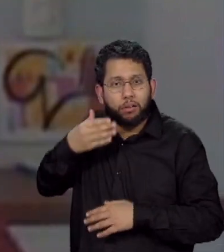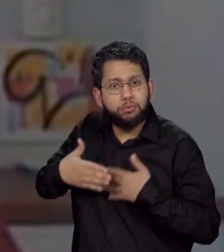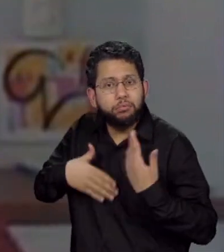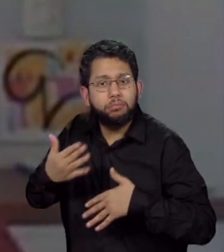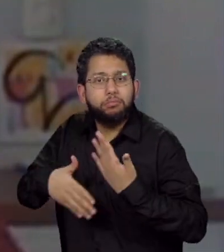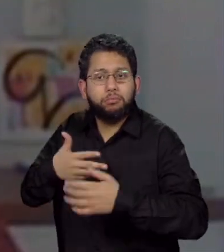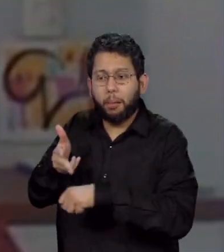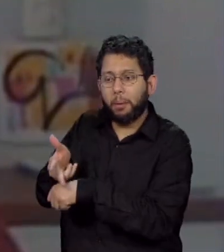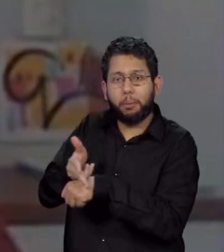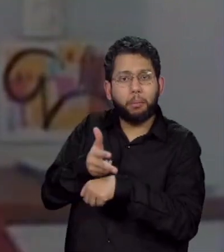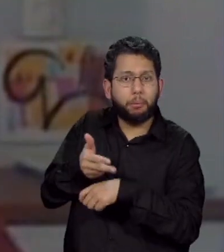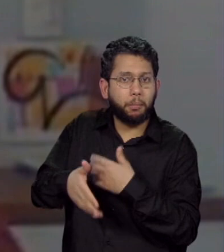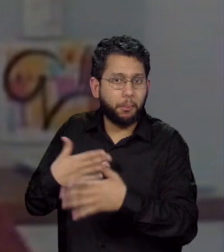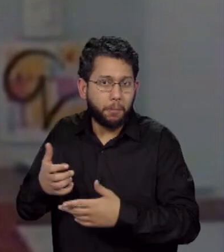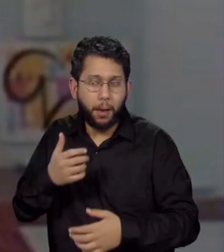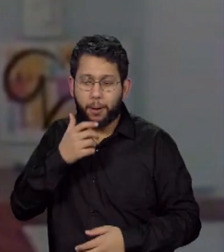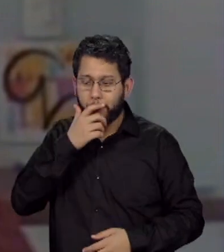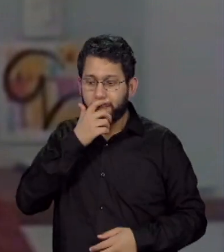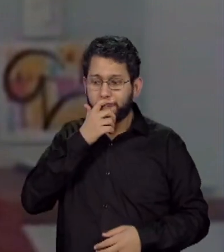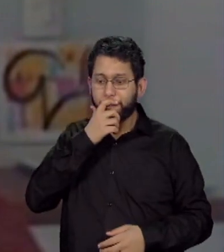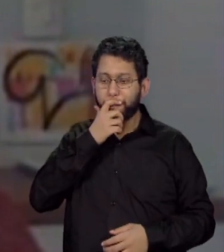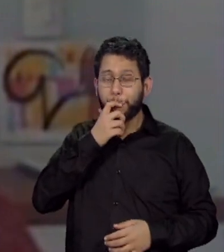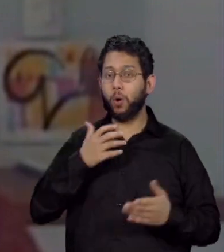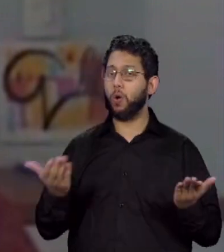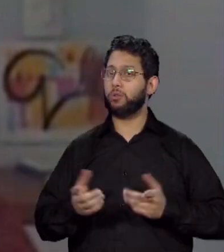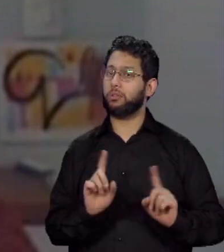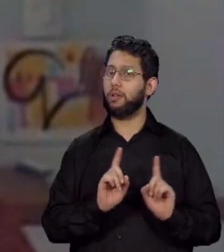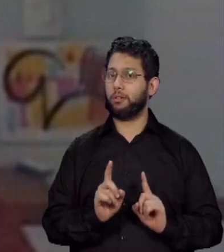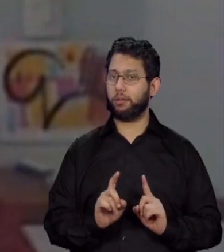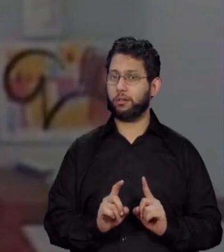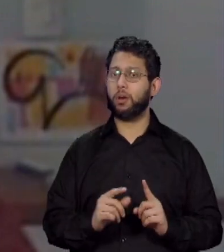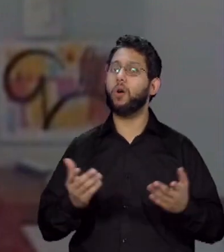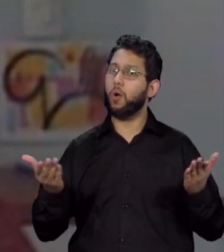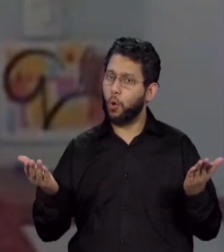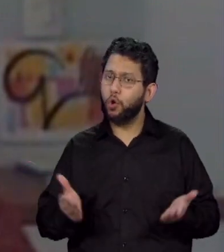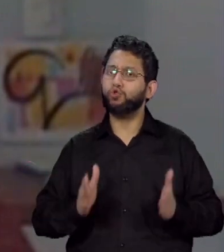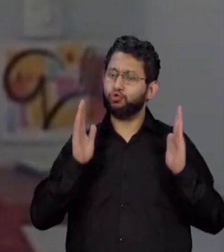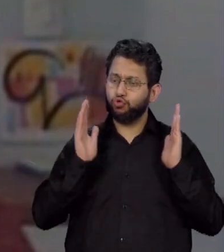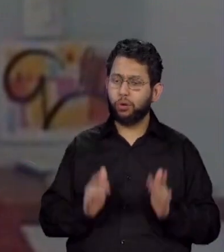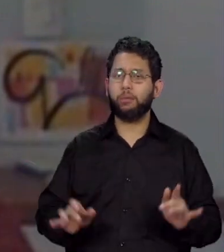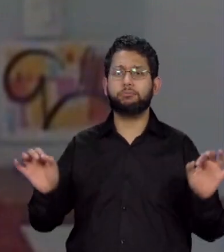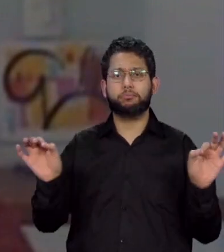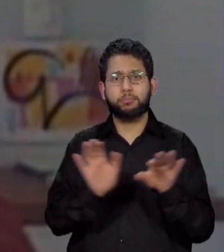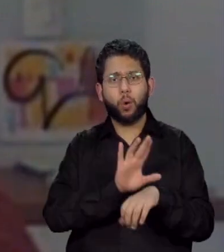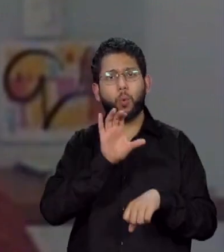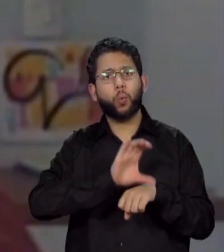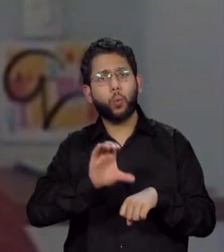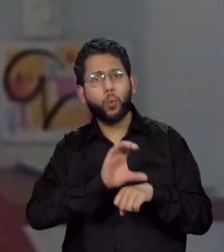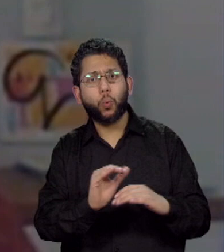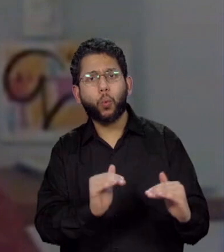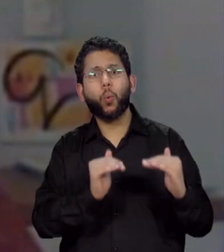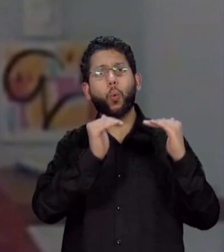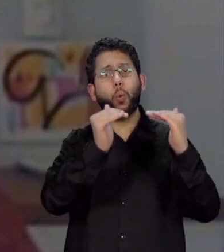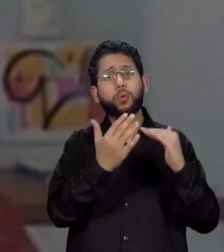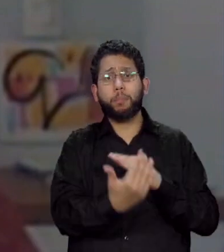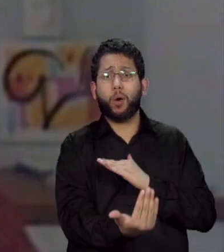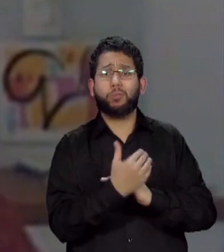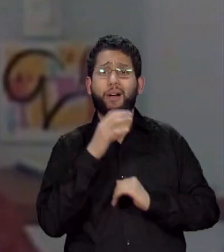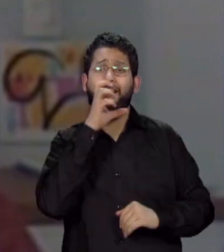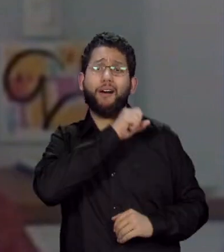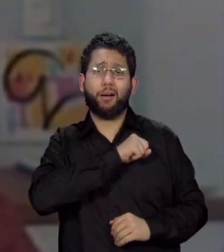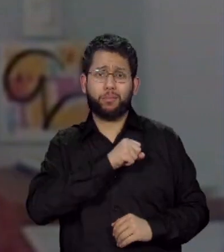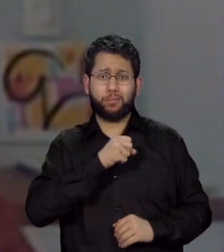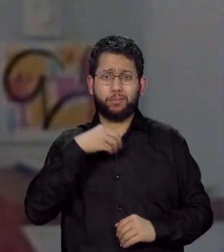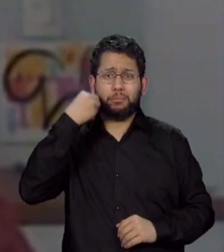o fazer daquela profissão, né? Hoje a gente já tem esses cursos superiores que encurtam esse caminho, digamos